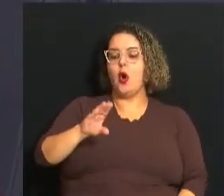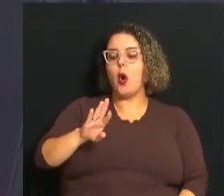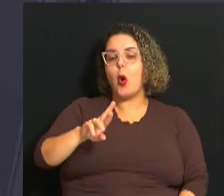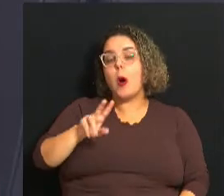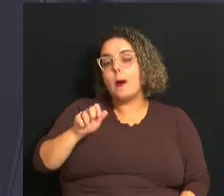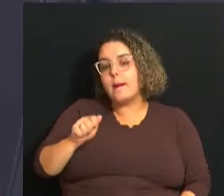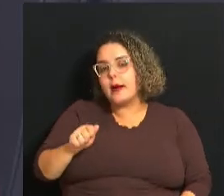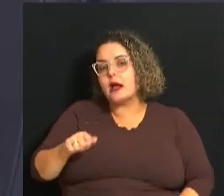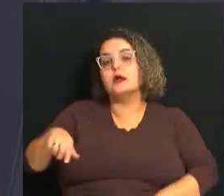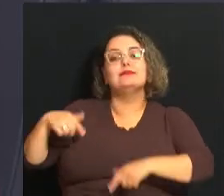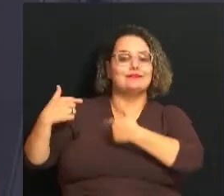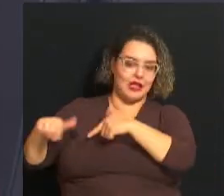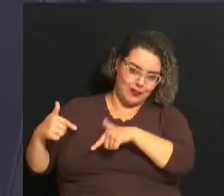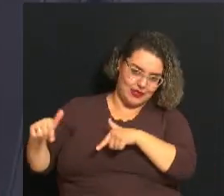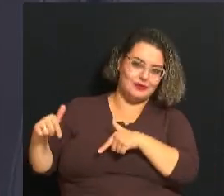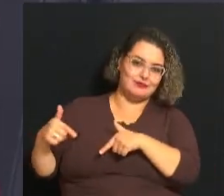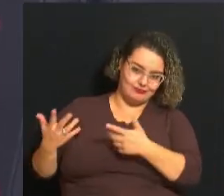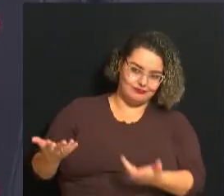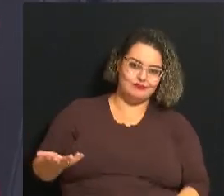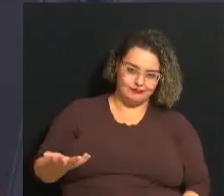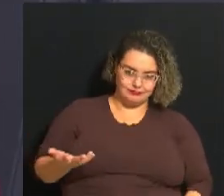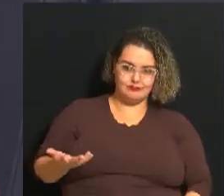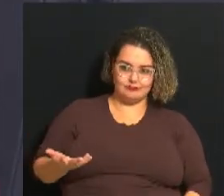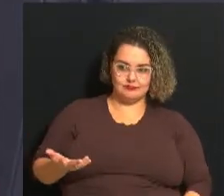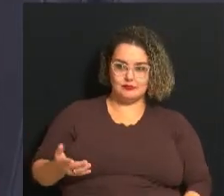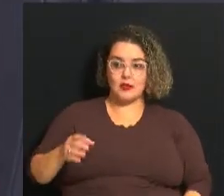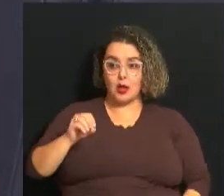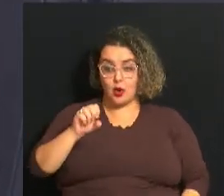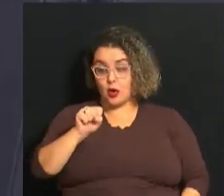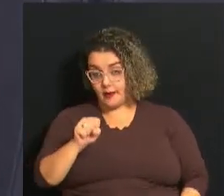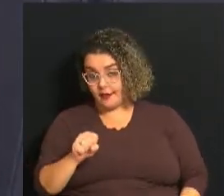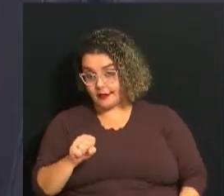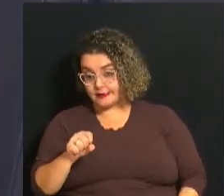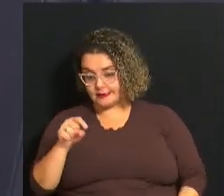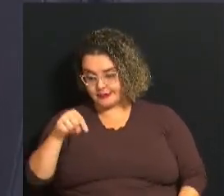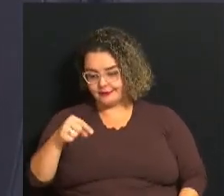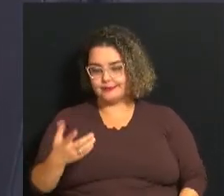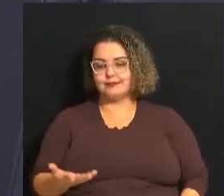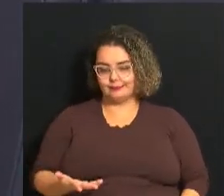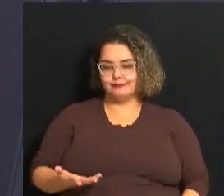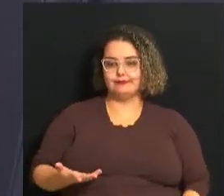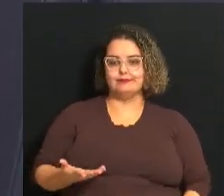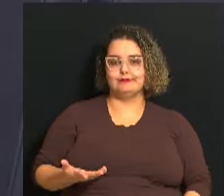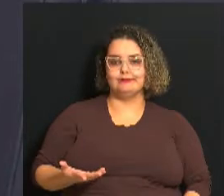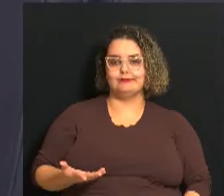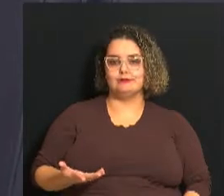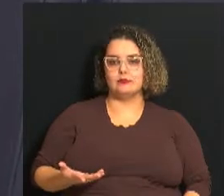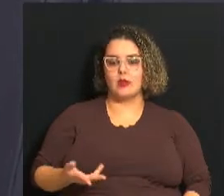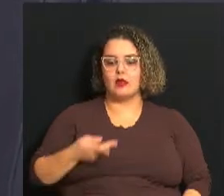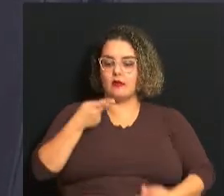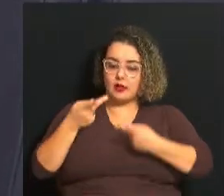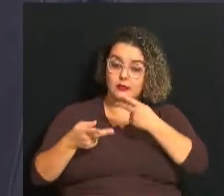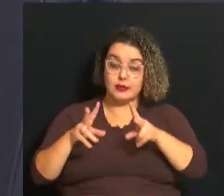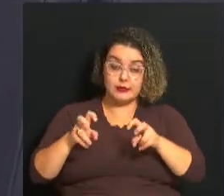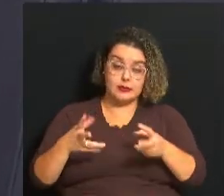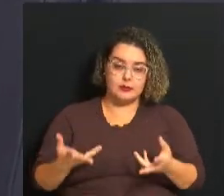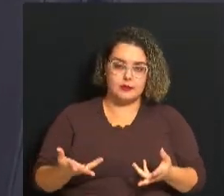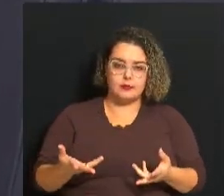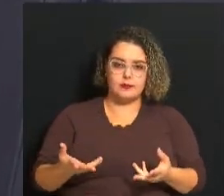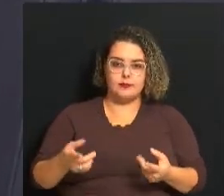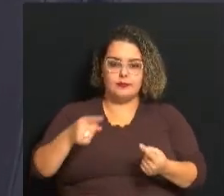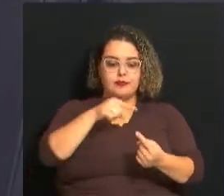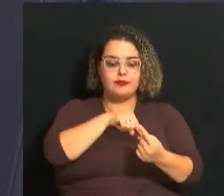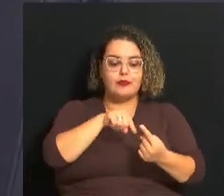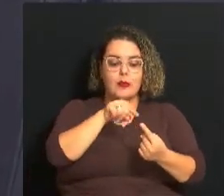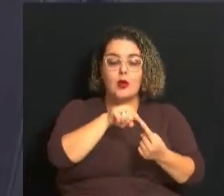desses dessas dessas o esses E aí o que tem acontecido né Pega consigo seguinte primeiro metas